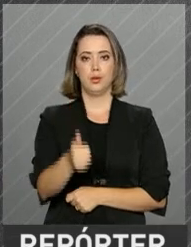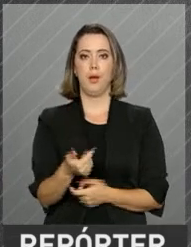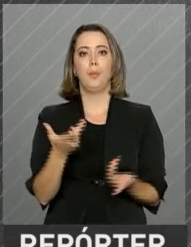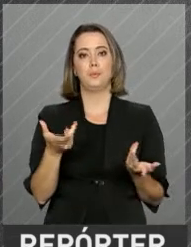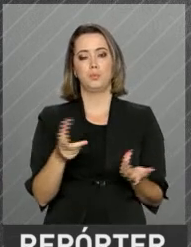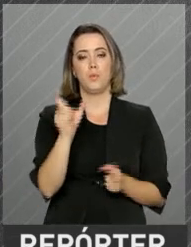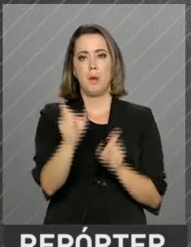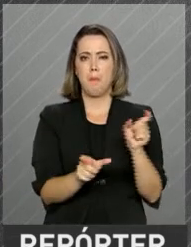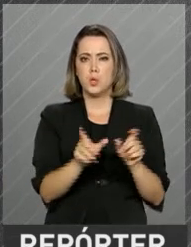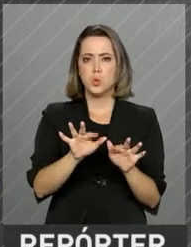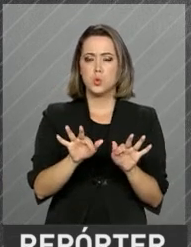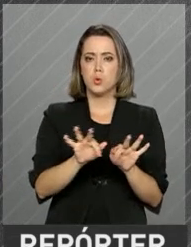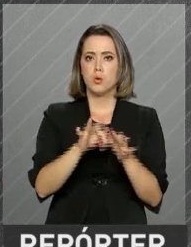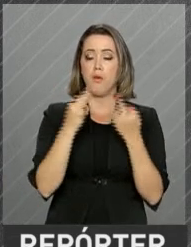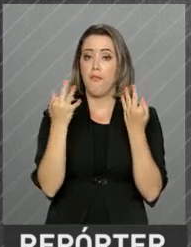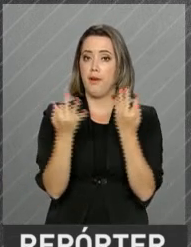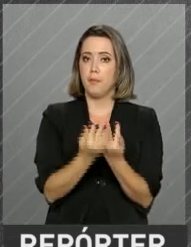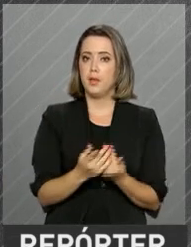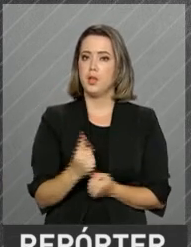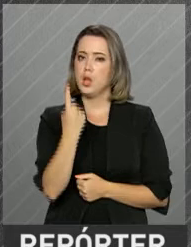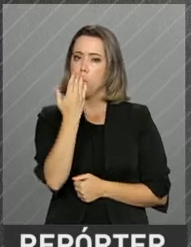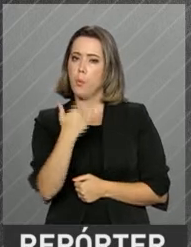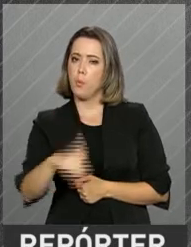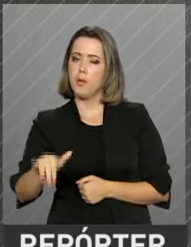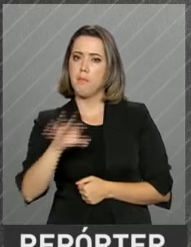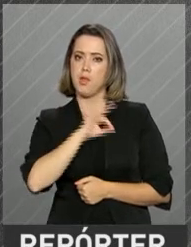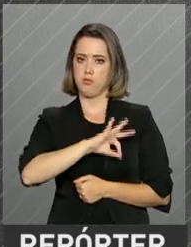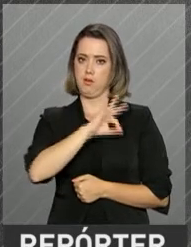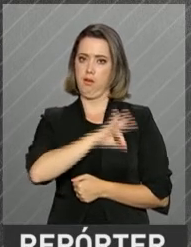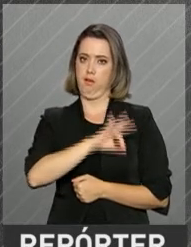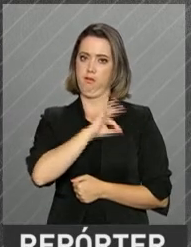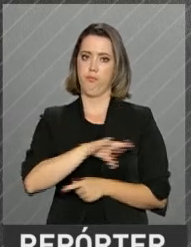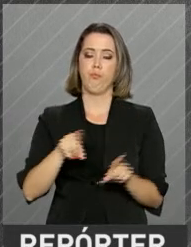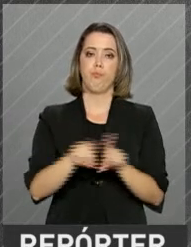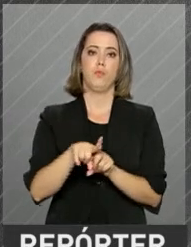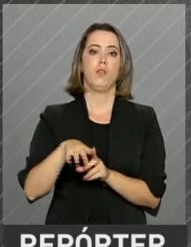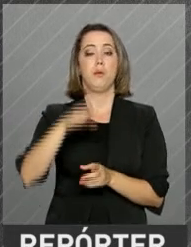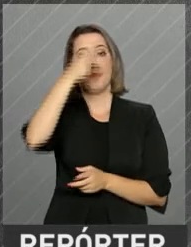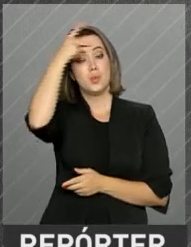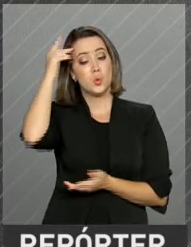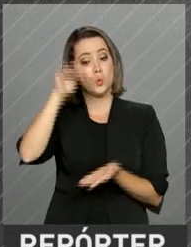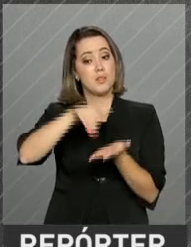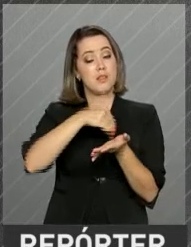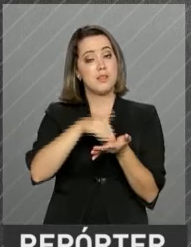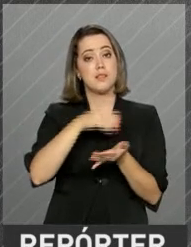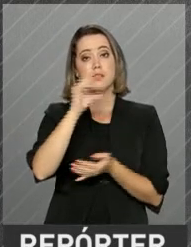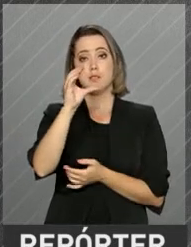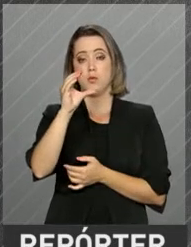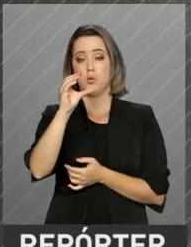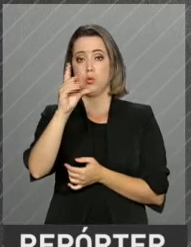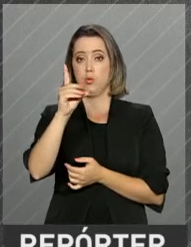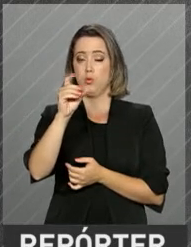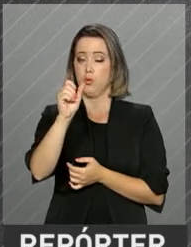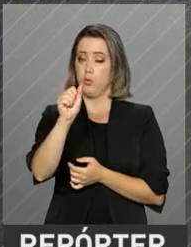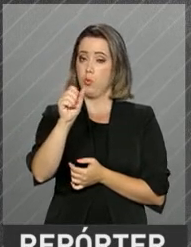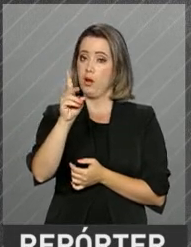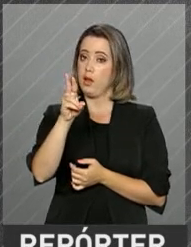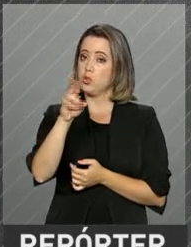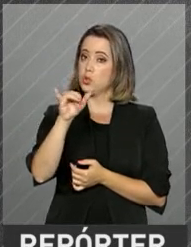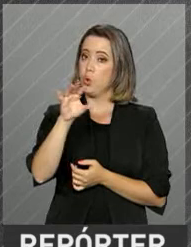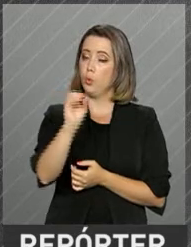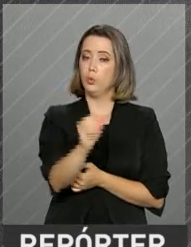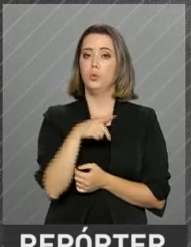familiar de até um salário mínimo e meio candidatos com inscrição no cadastro único do governo federal que reúne